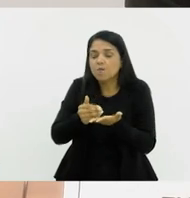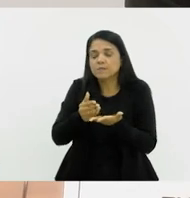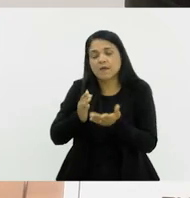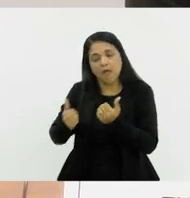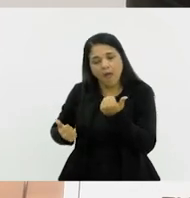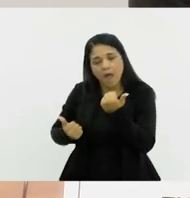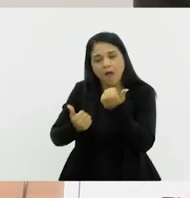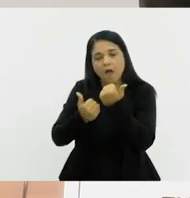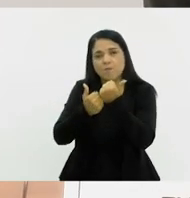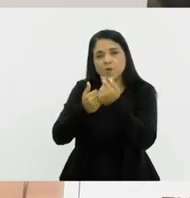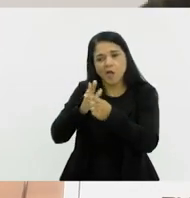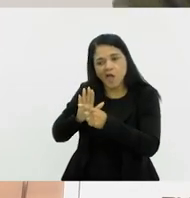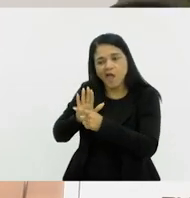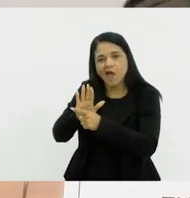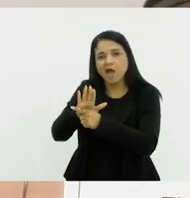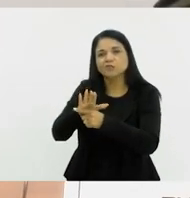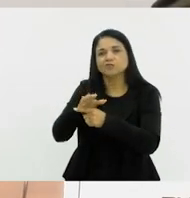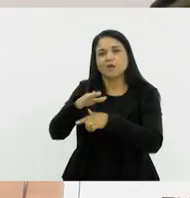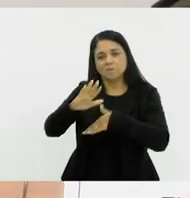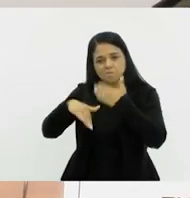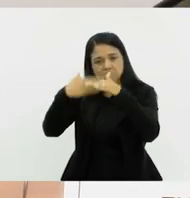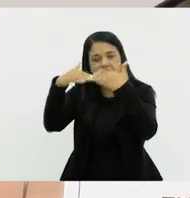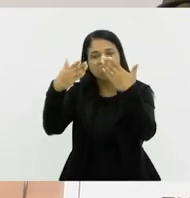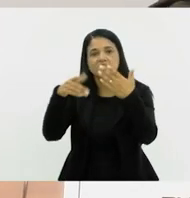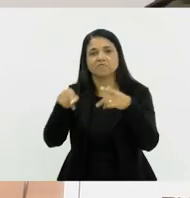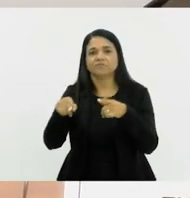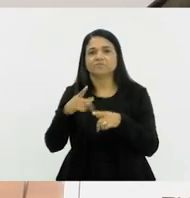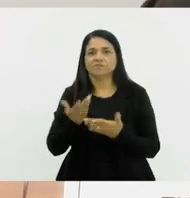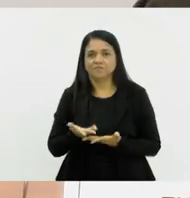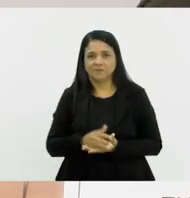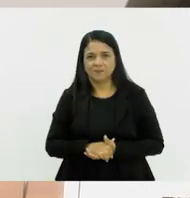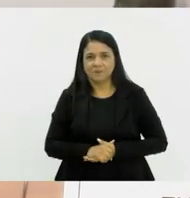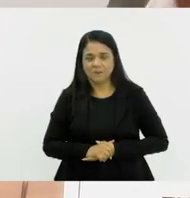melhoria e o aperfeiçoamento desse equipamento?